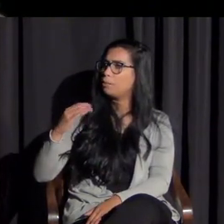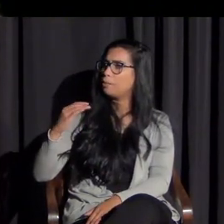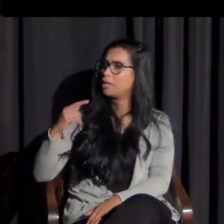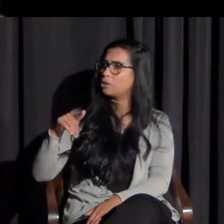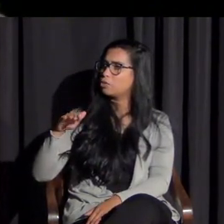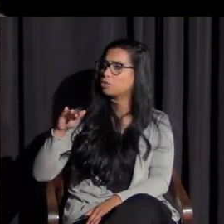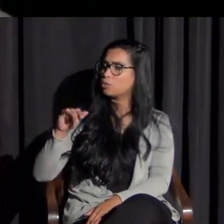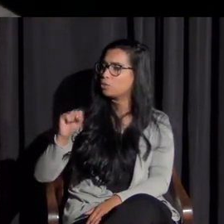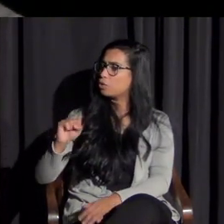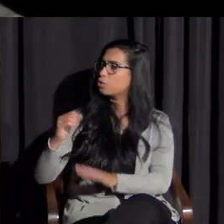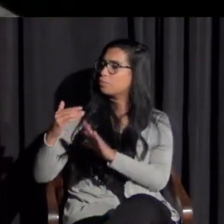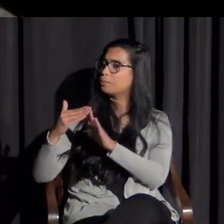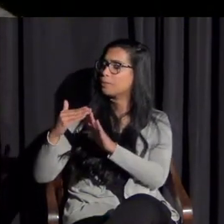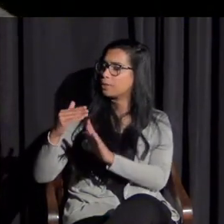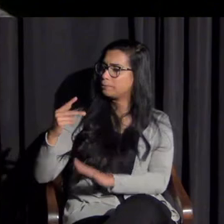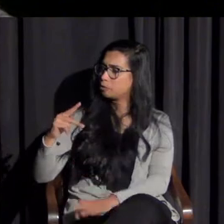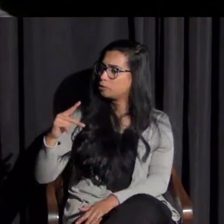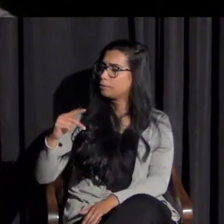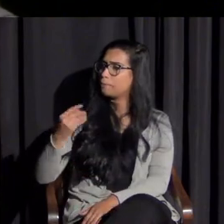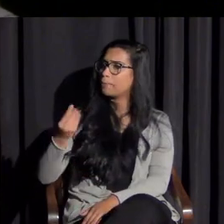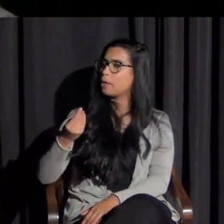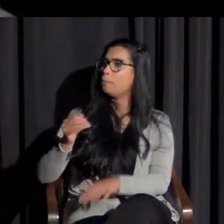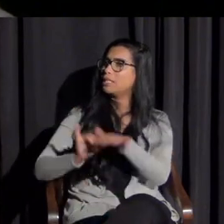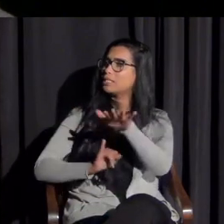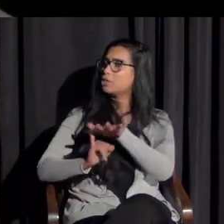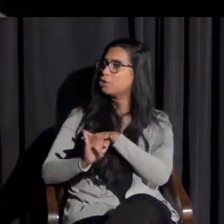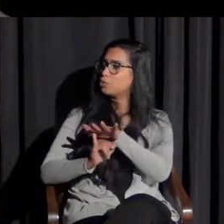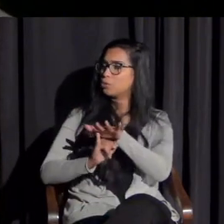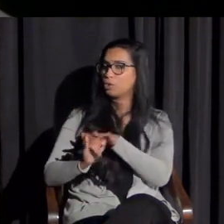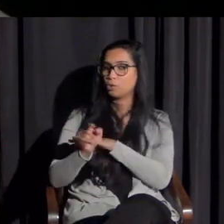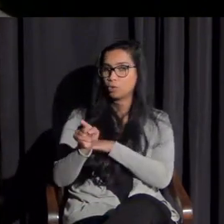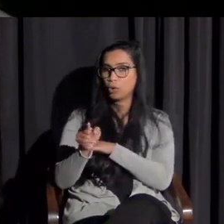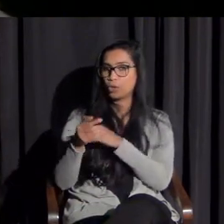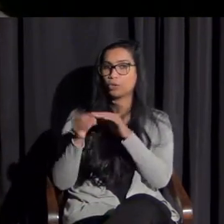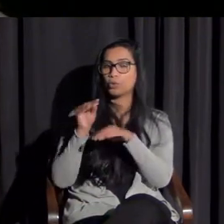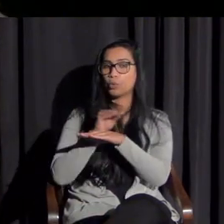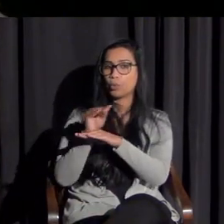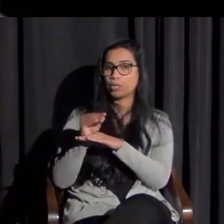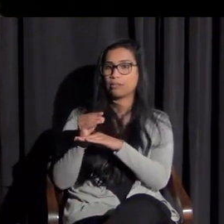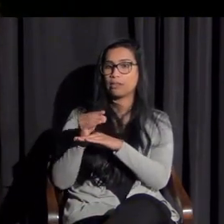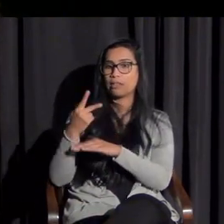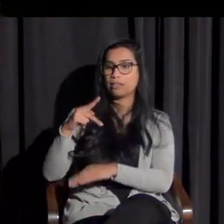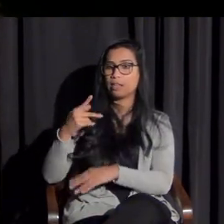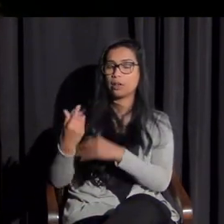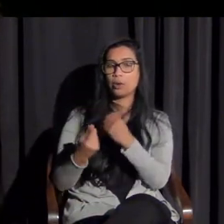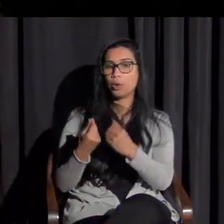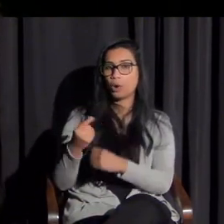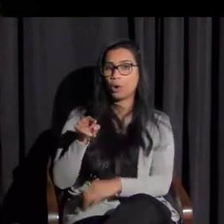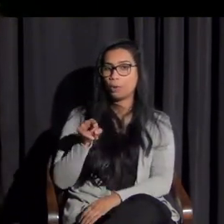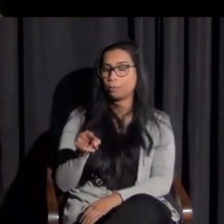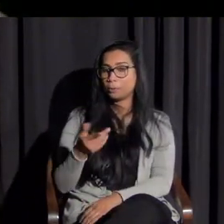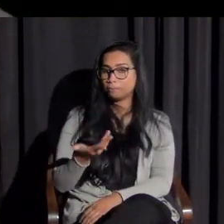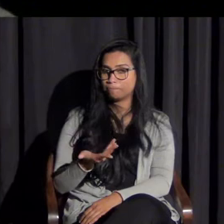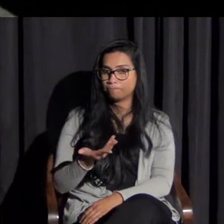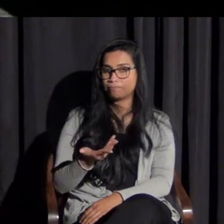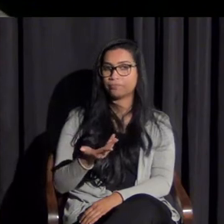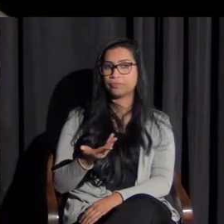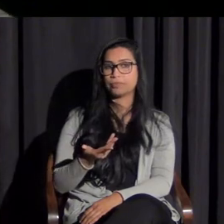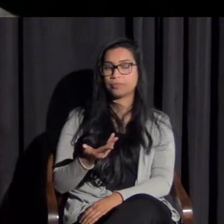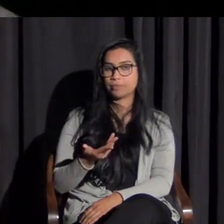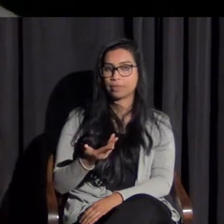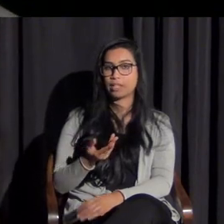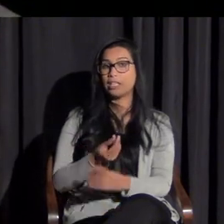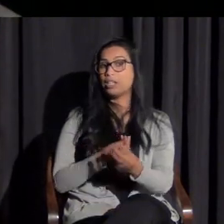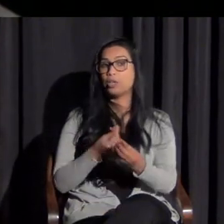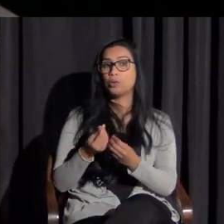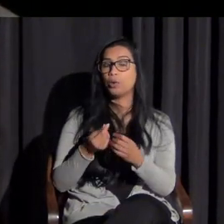e tratados pelas instituições de educação infantil e dos anos iniciais do ensino fundamental que frequentam, em que medida